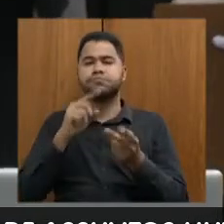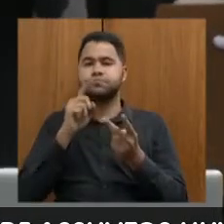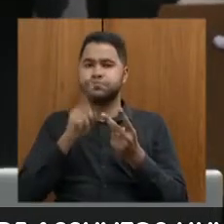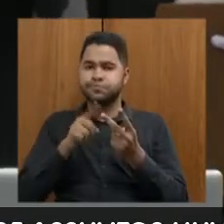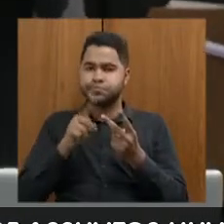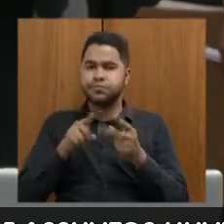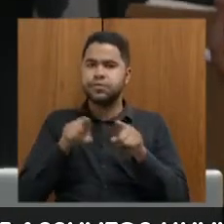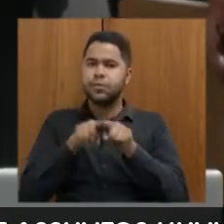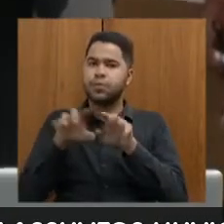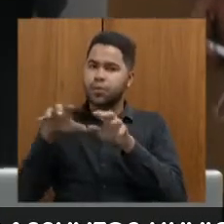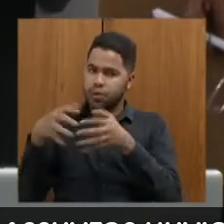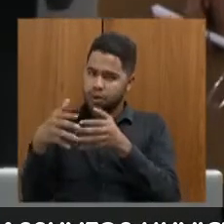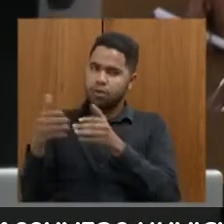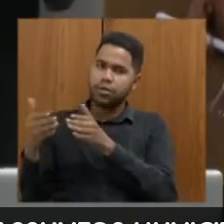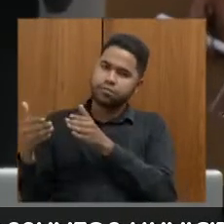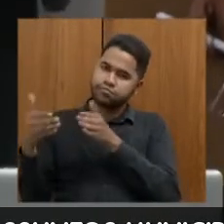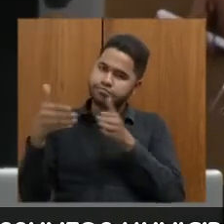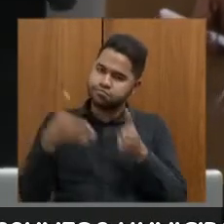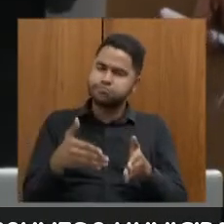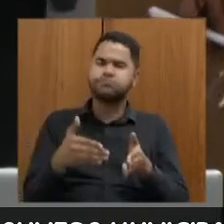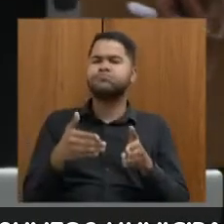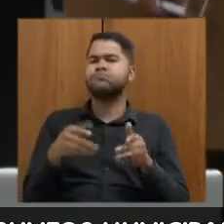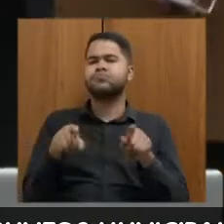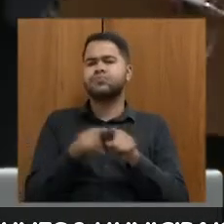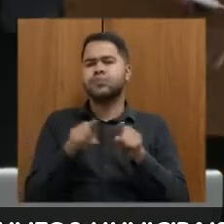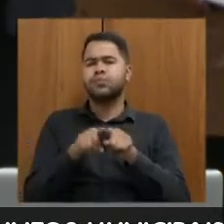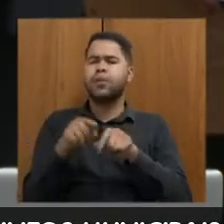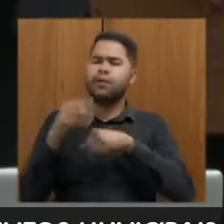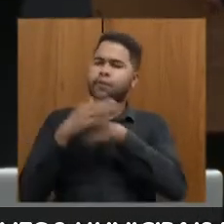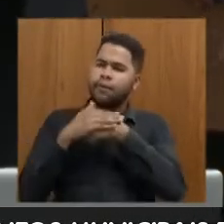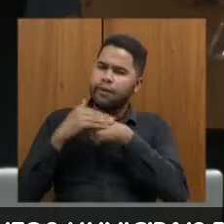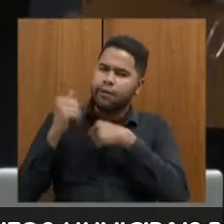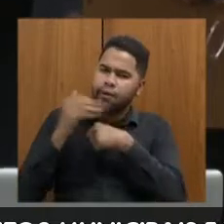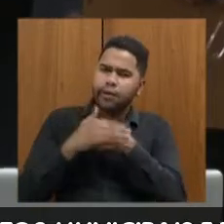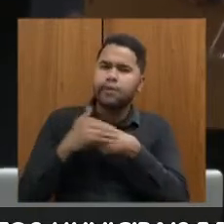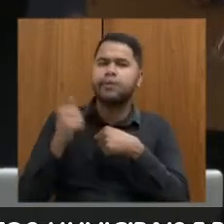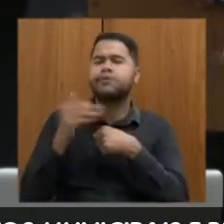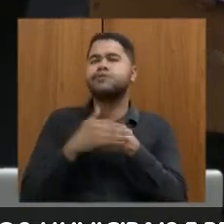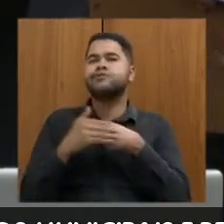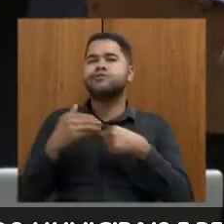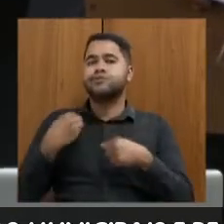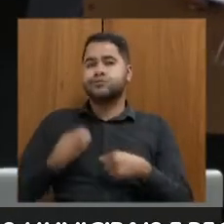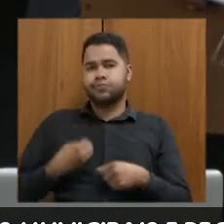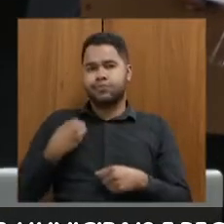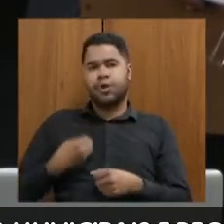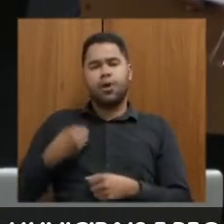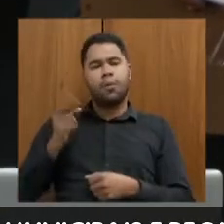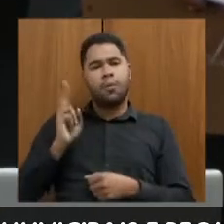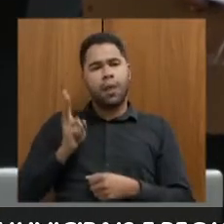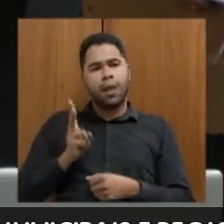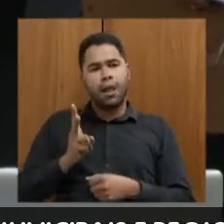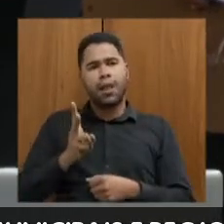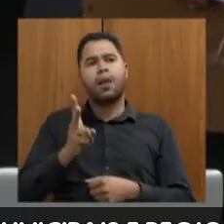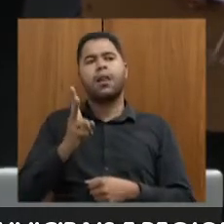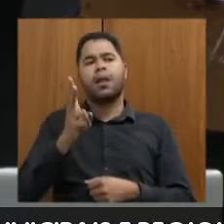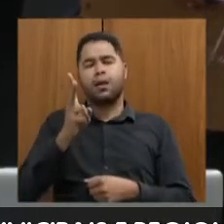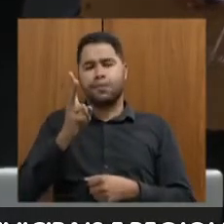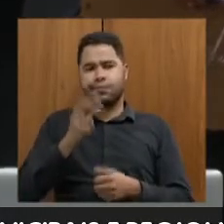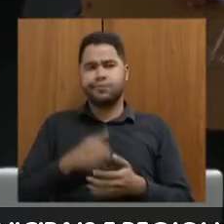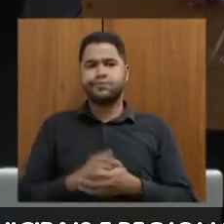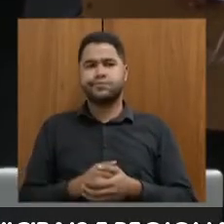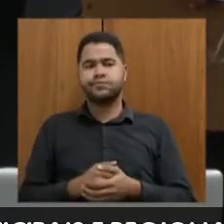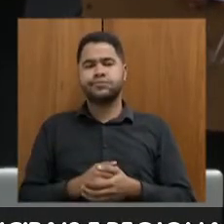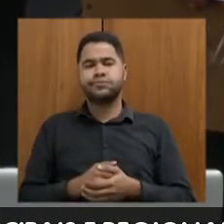agradecer a equipe dele por todo o carinho e a presença permanente o atendimento permanente